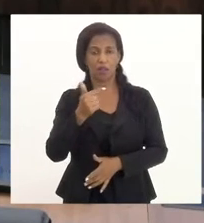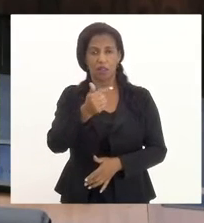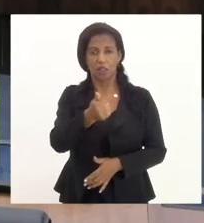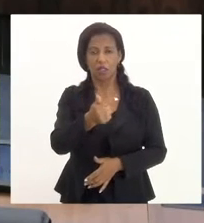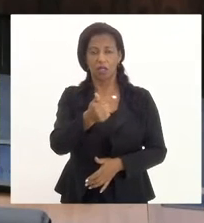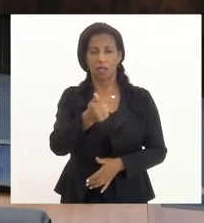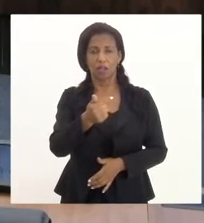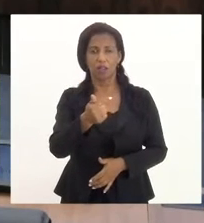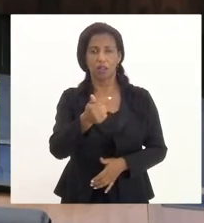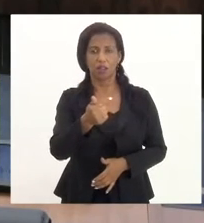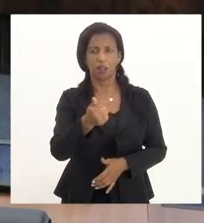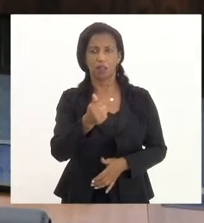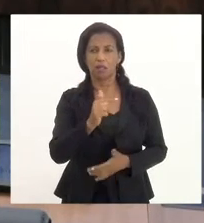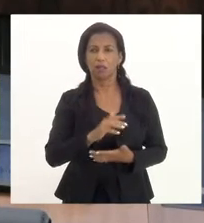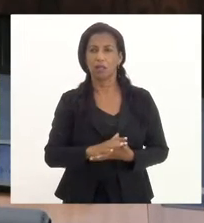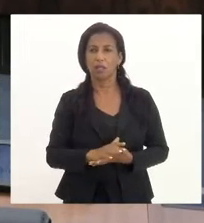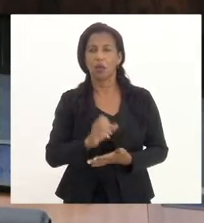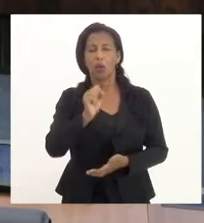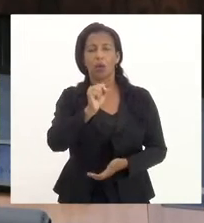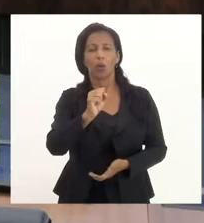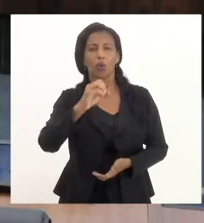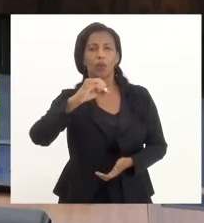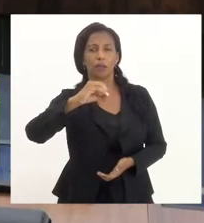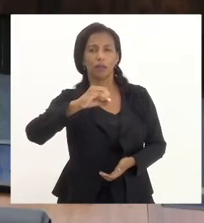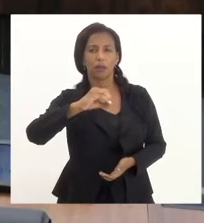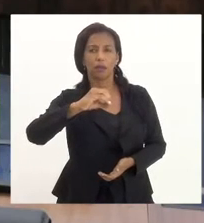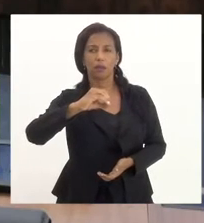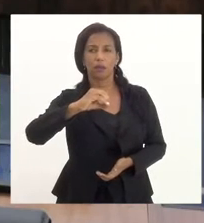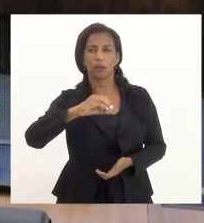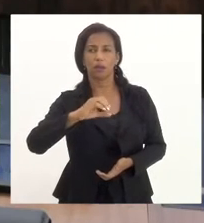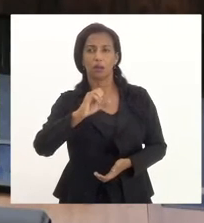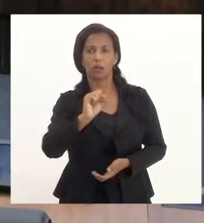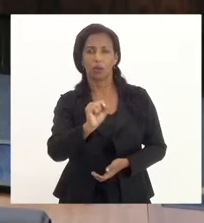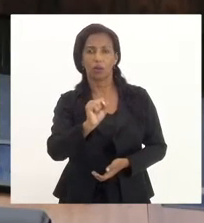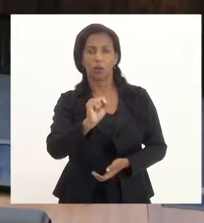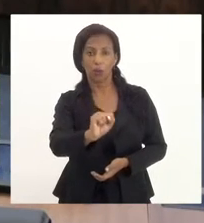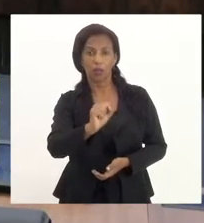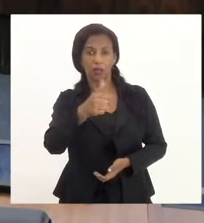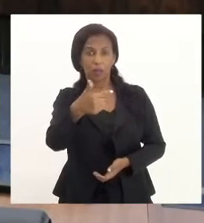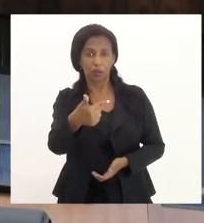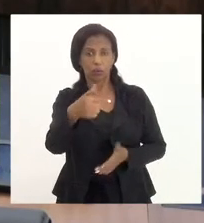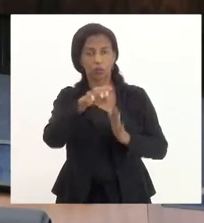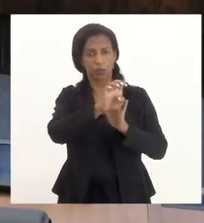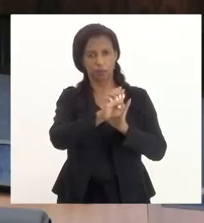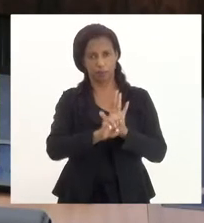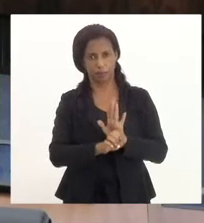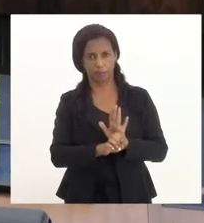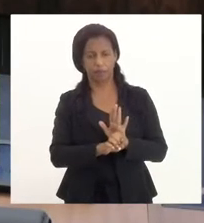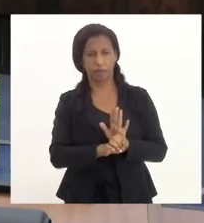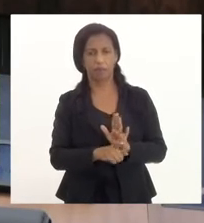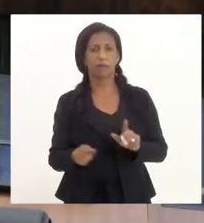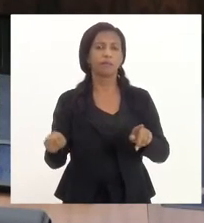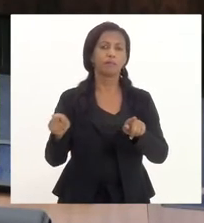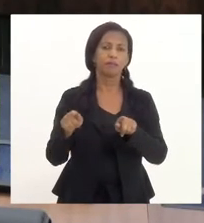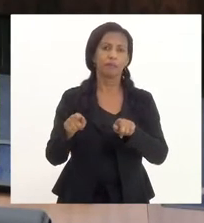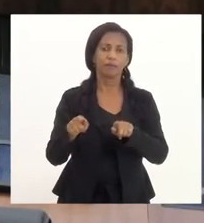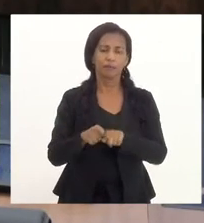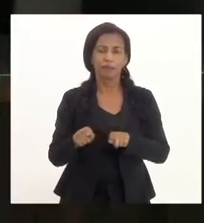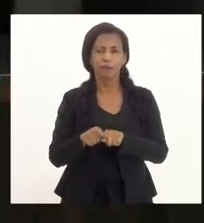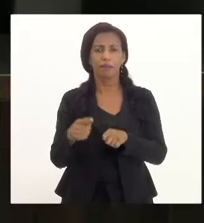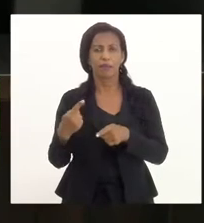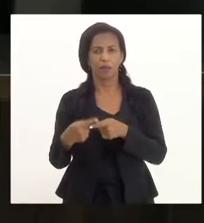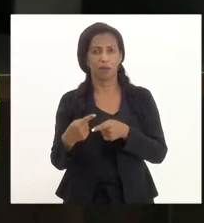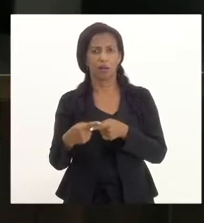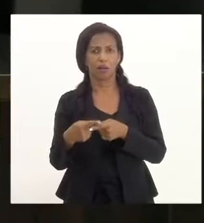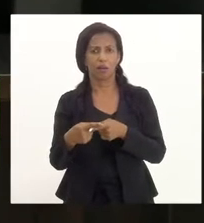70 não 70 anos 80 82 emendas E também porque uma